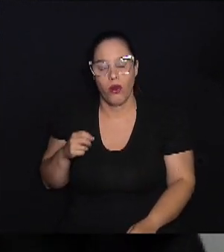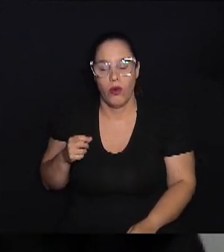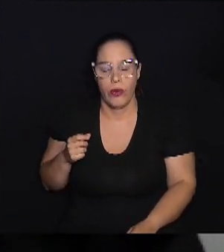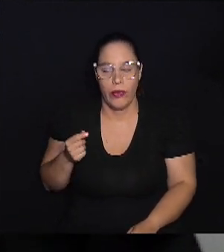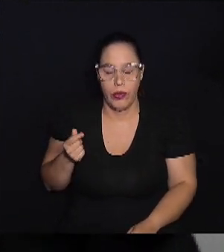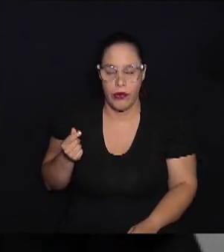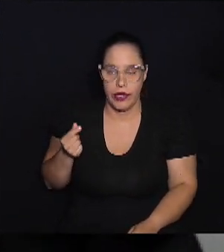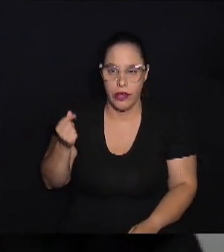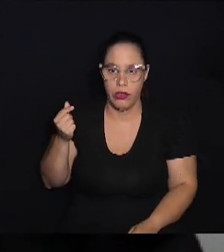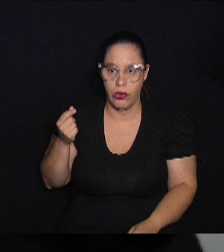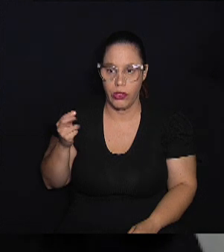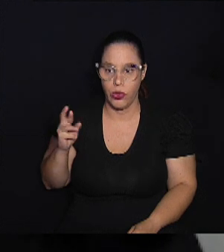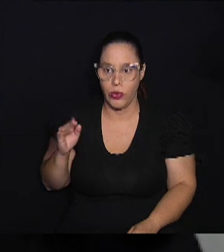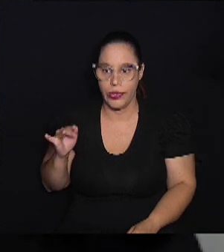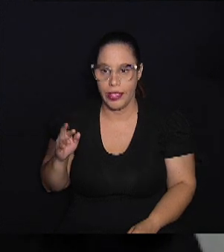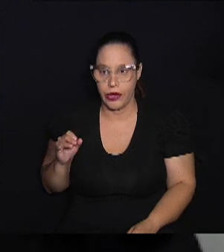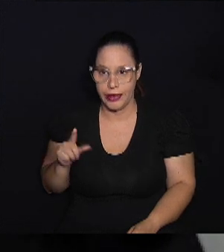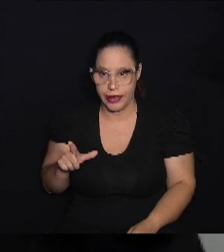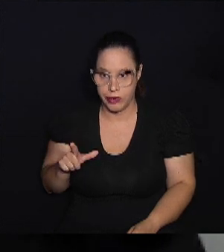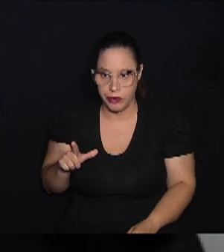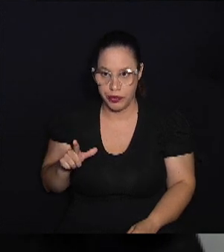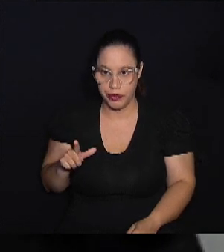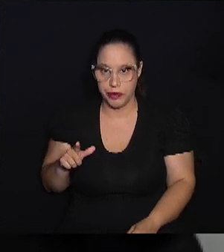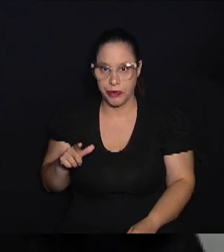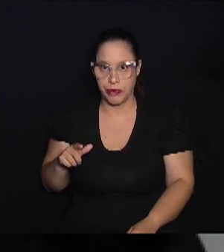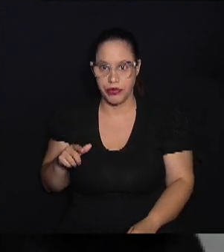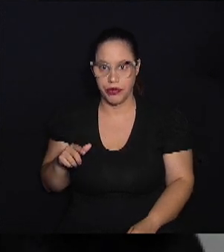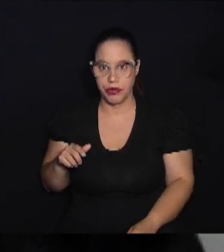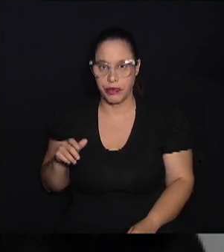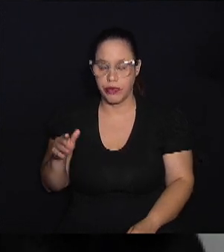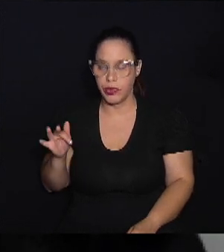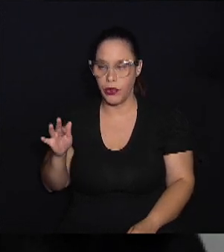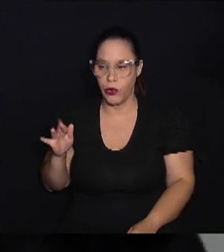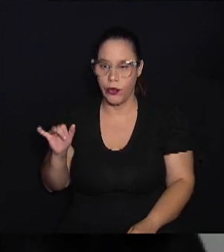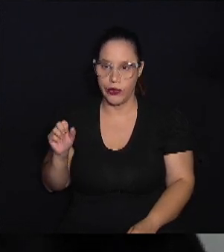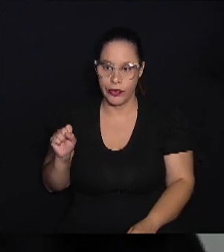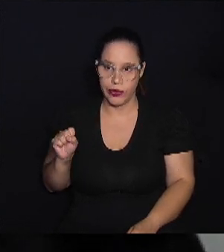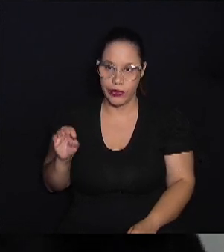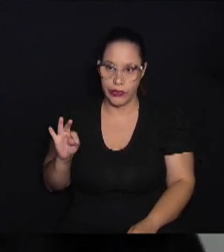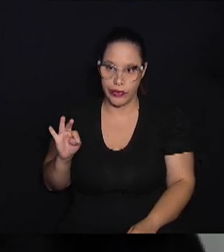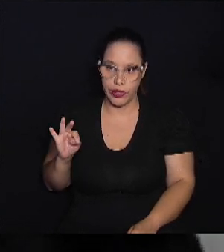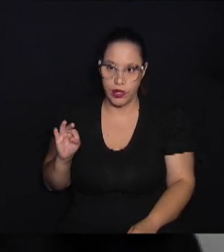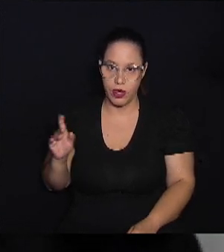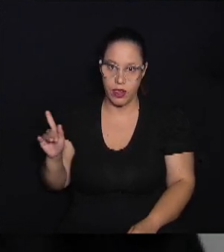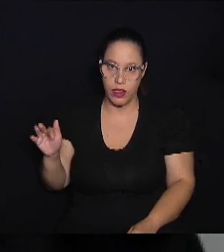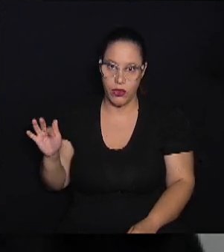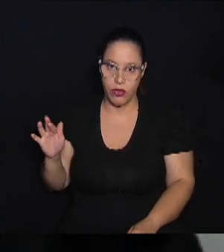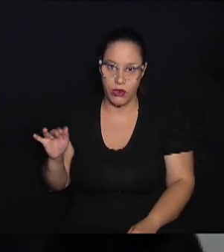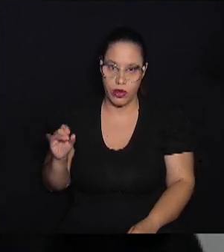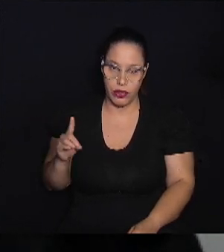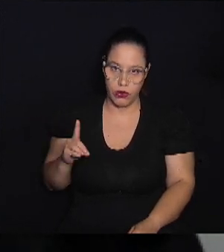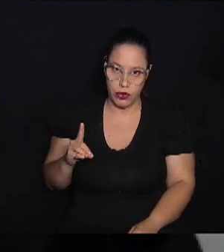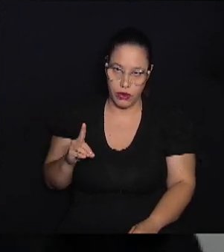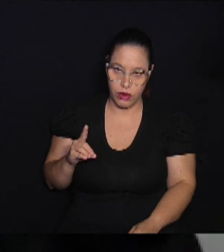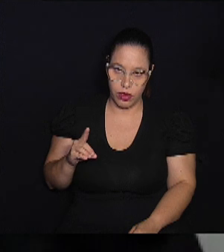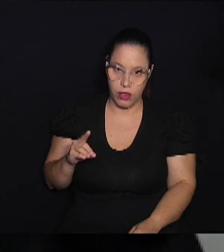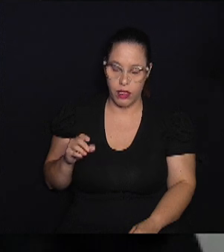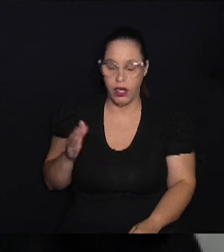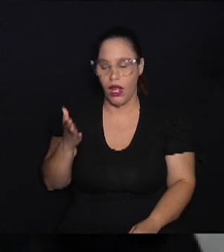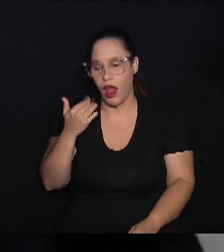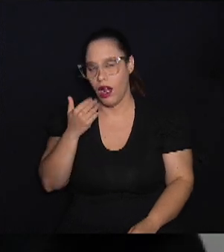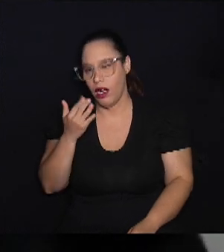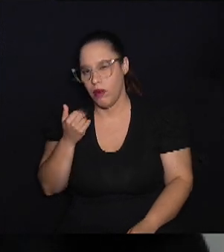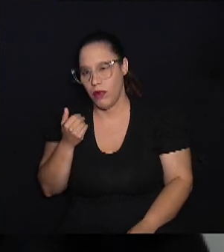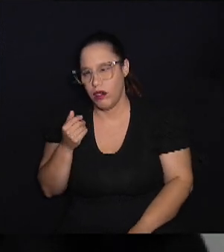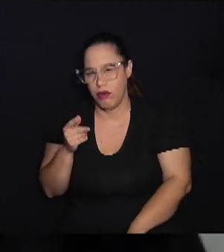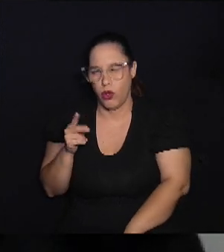considerando a cadeia produtiva do alimento. O fast food muitas vezes é feito com alimentos ultraprocessados, alimentos